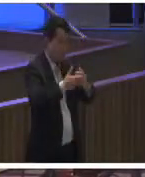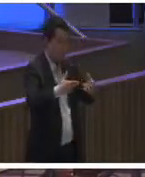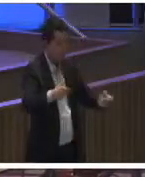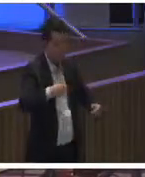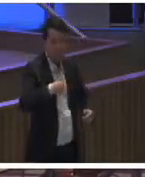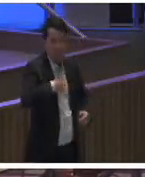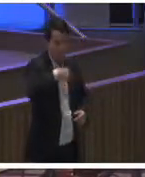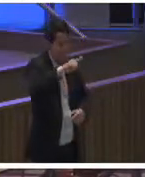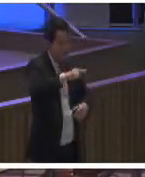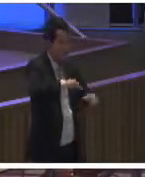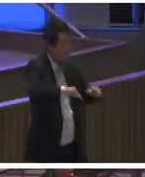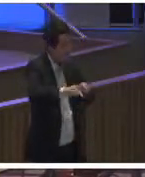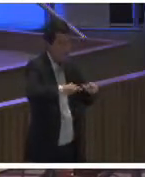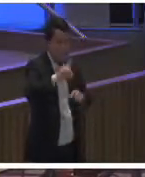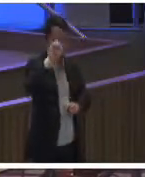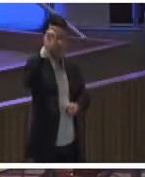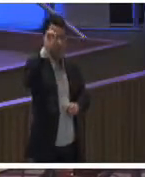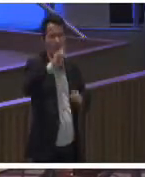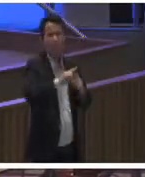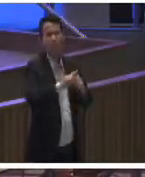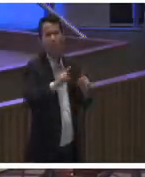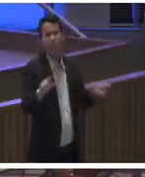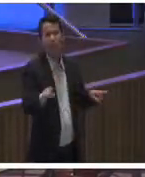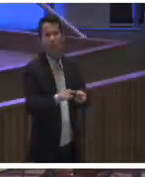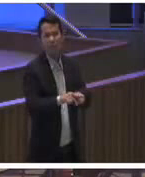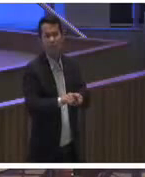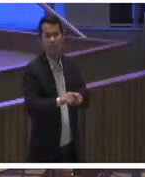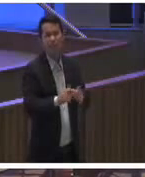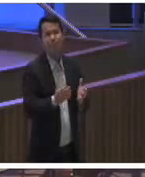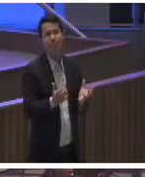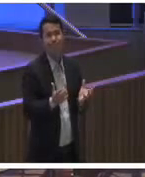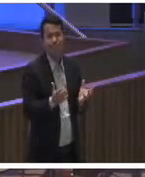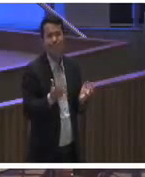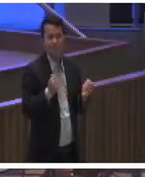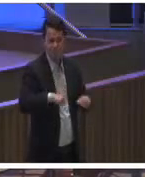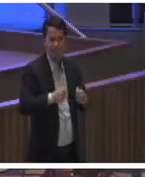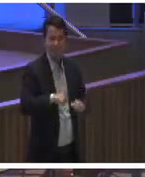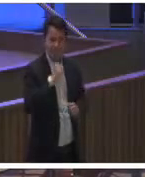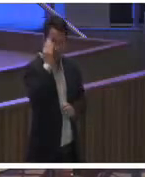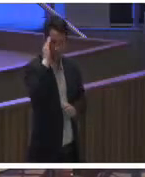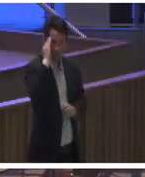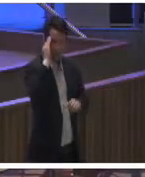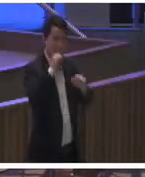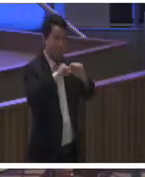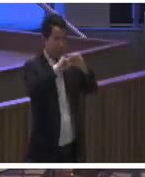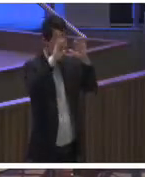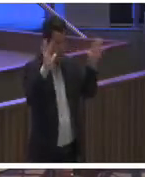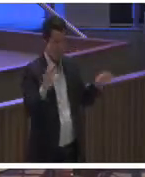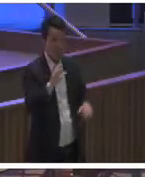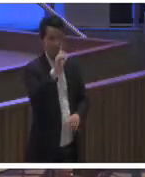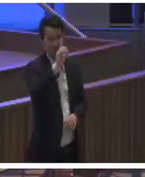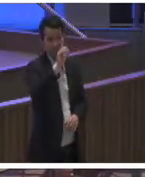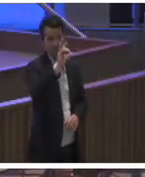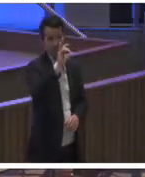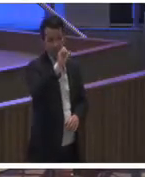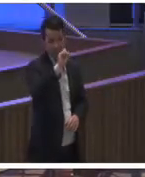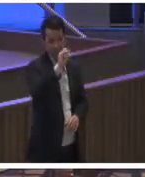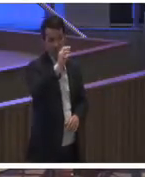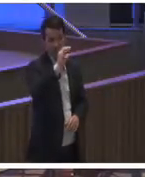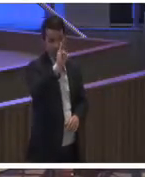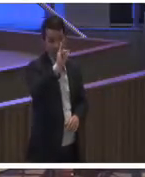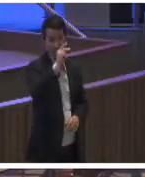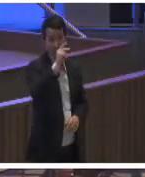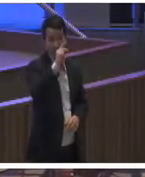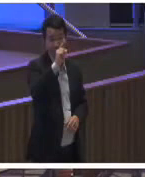é a disciplina da igreja. Assim ele afirma que quando chegar lá na cidade